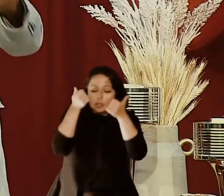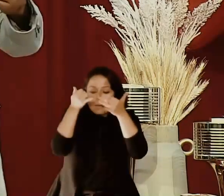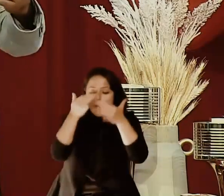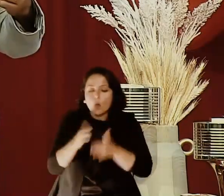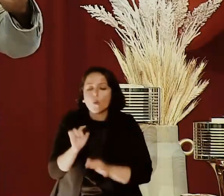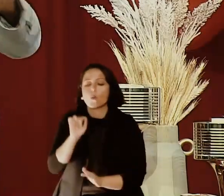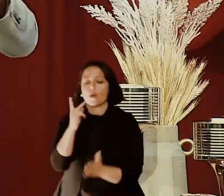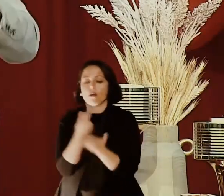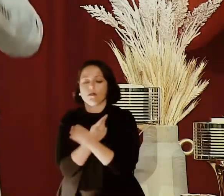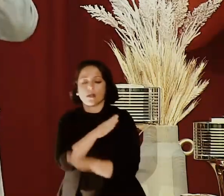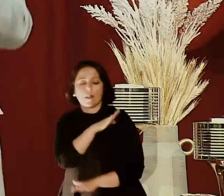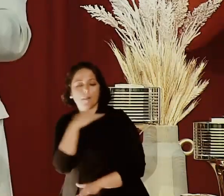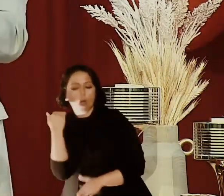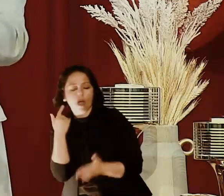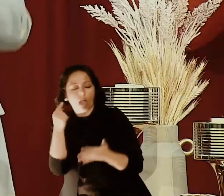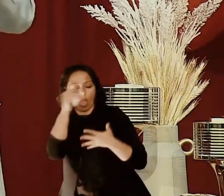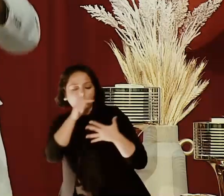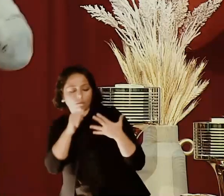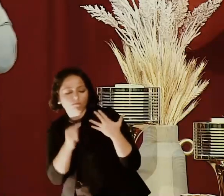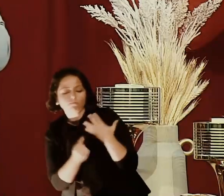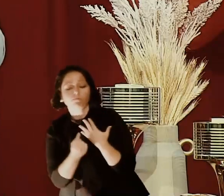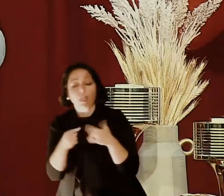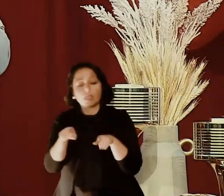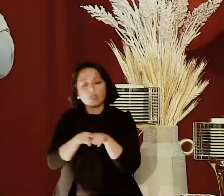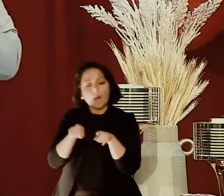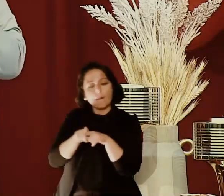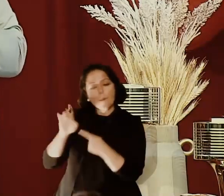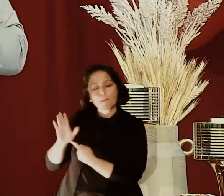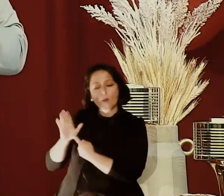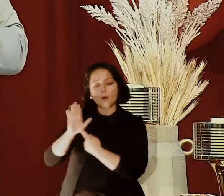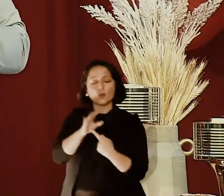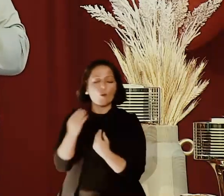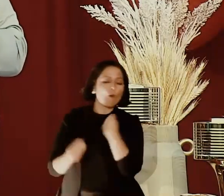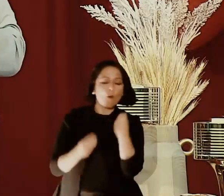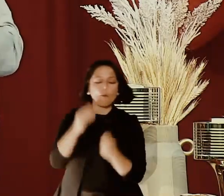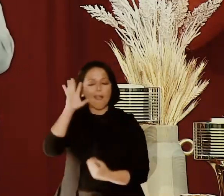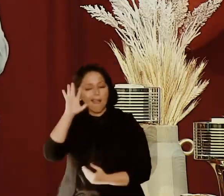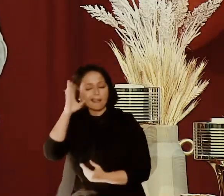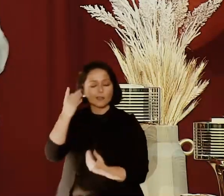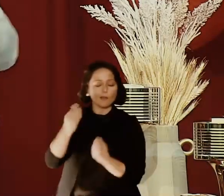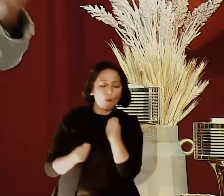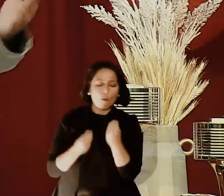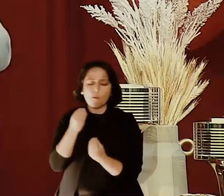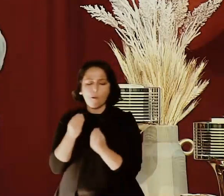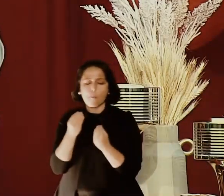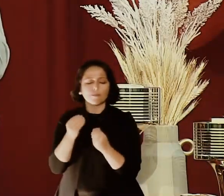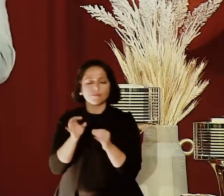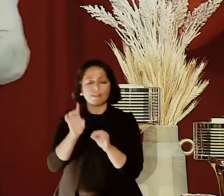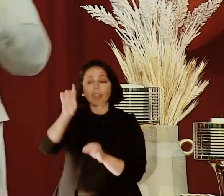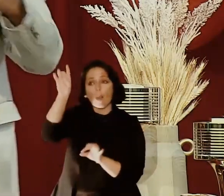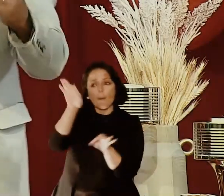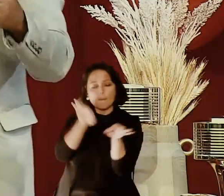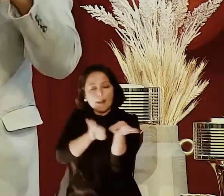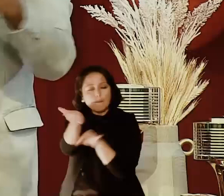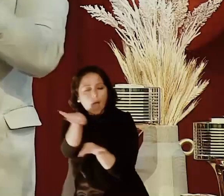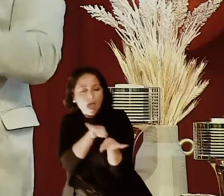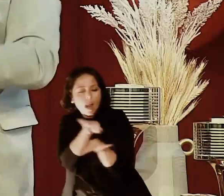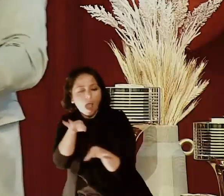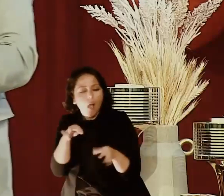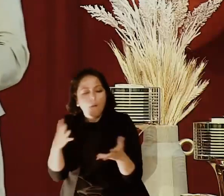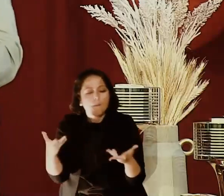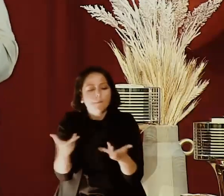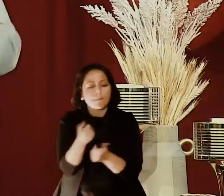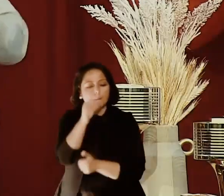do pecado, ele também apresentou a solução para o pecado. E a Bíblia, de maneira geral, o Velho Testamento, ele